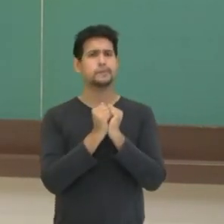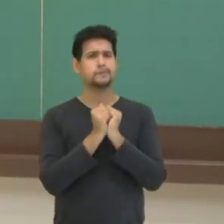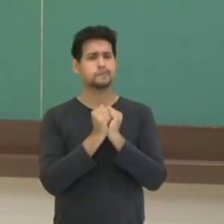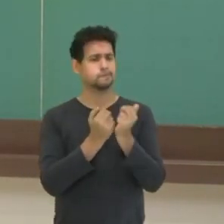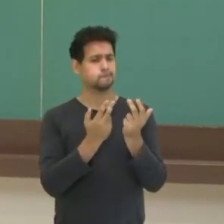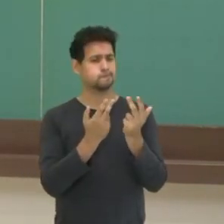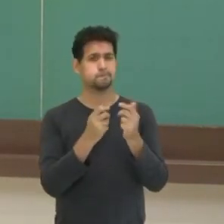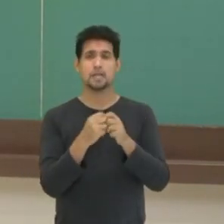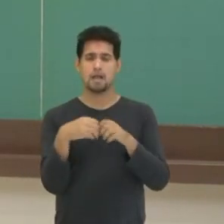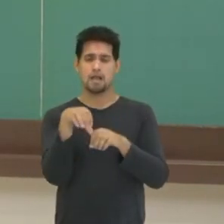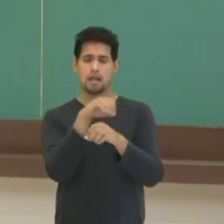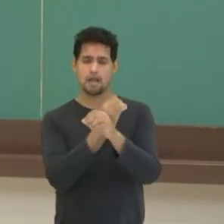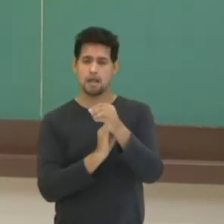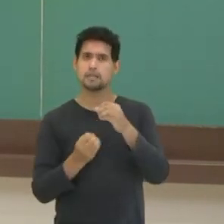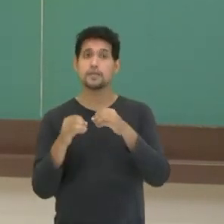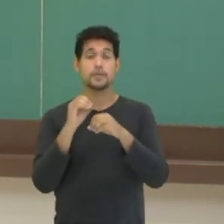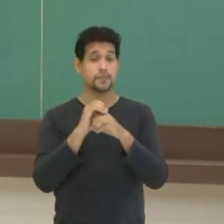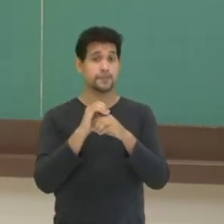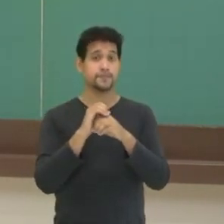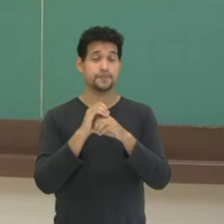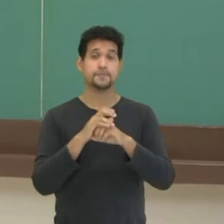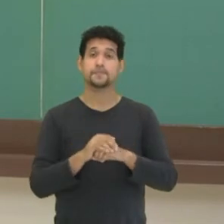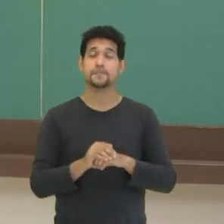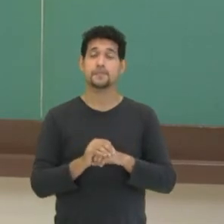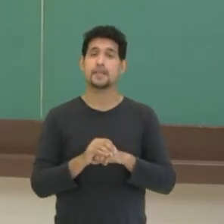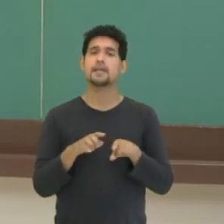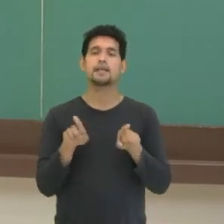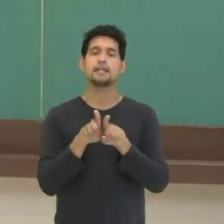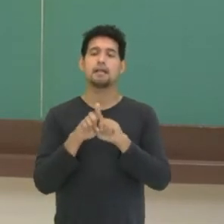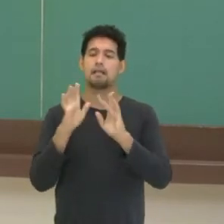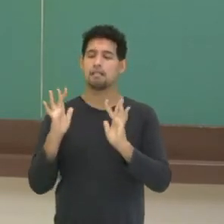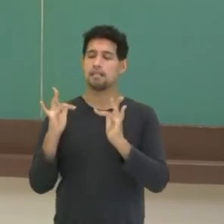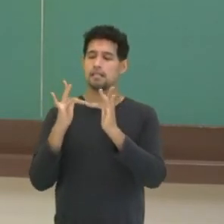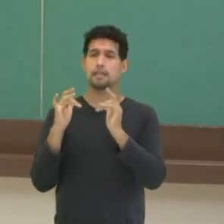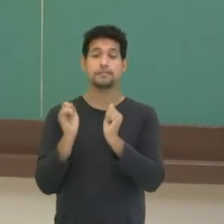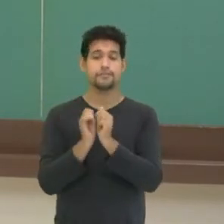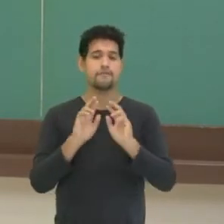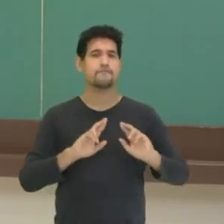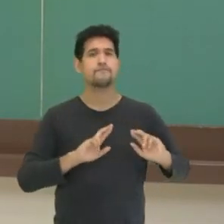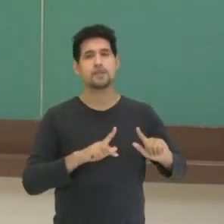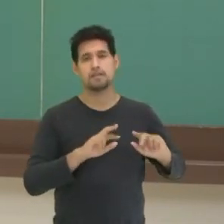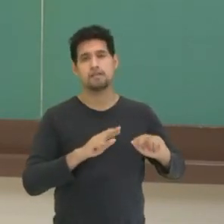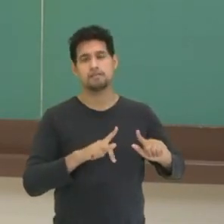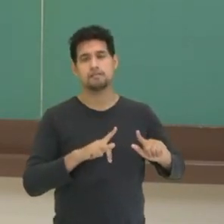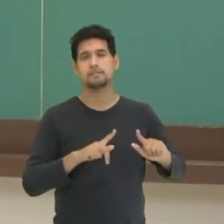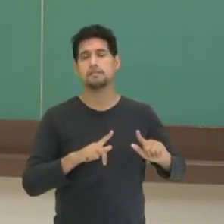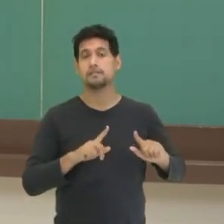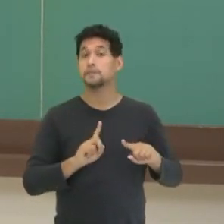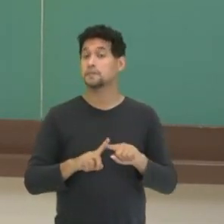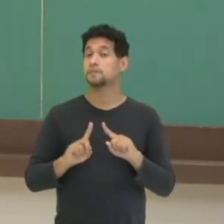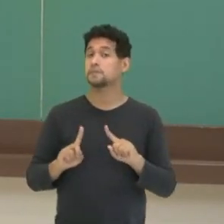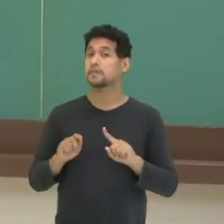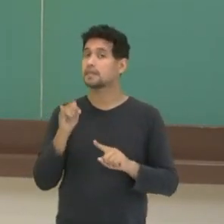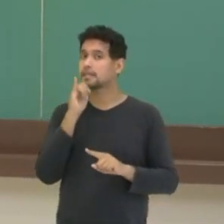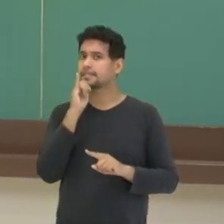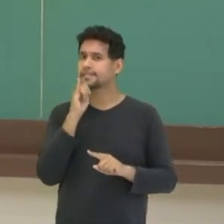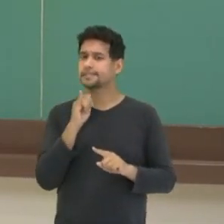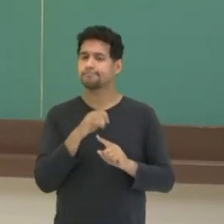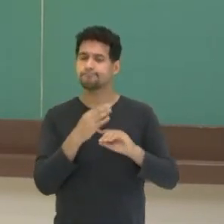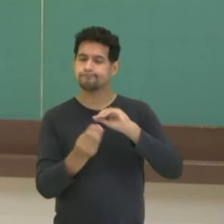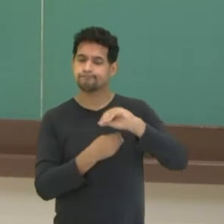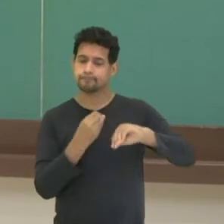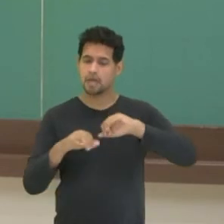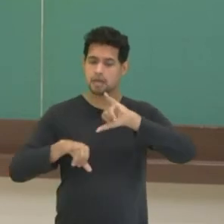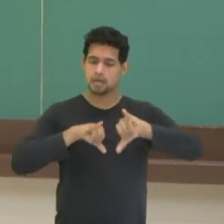mesmos átomos, mas as ligações são diferentes, então substâncias